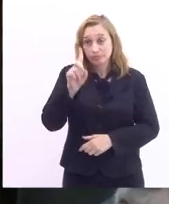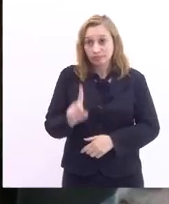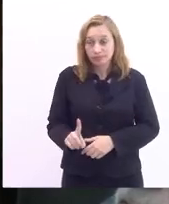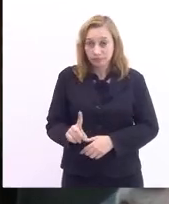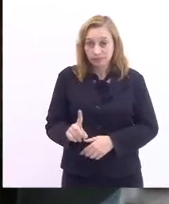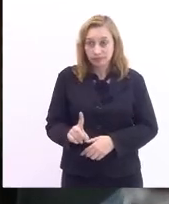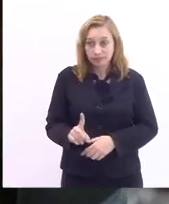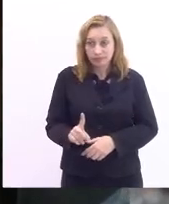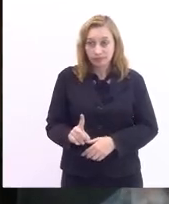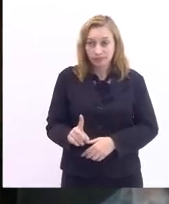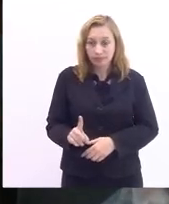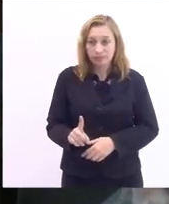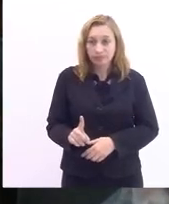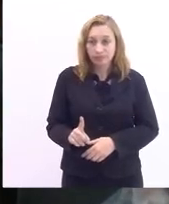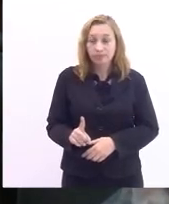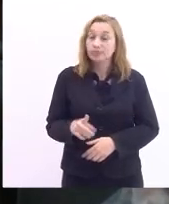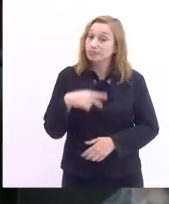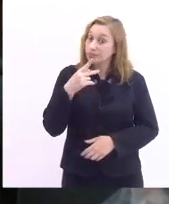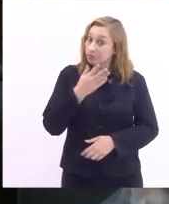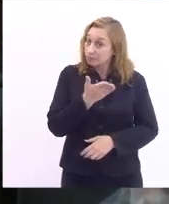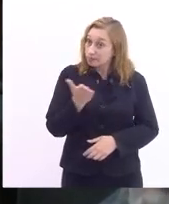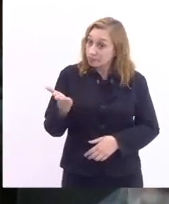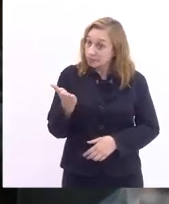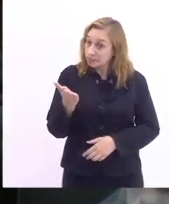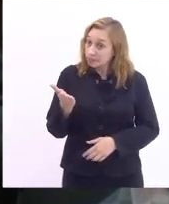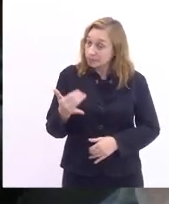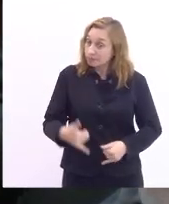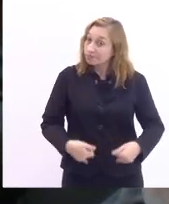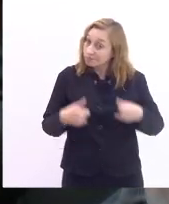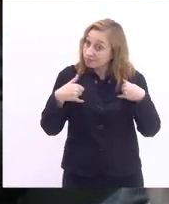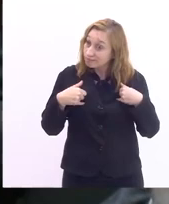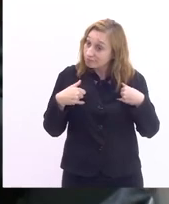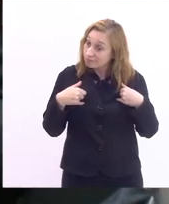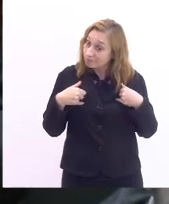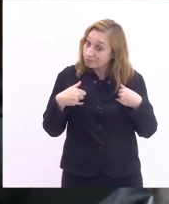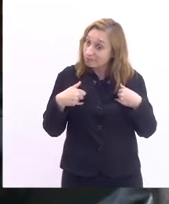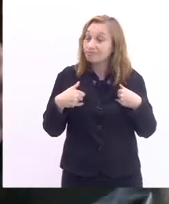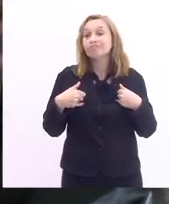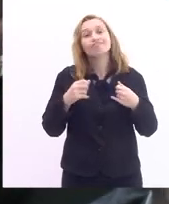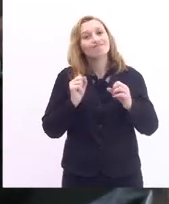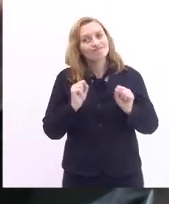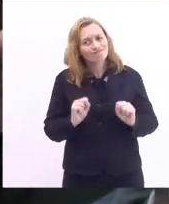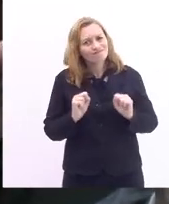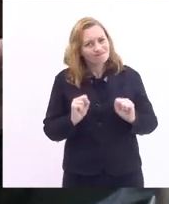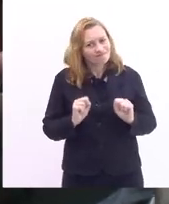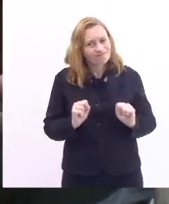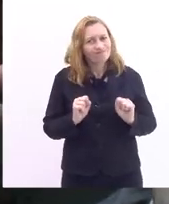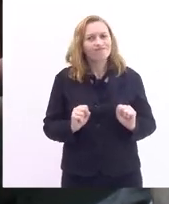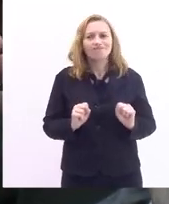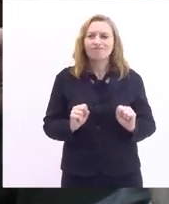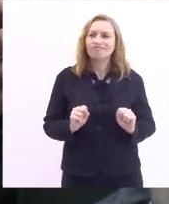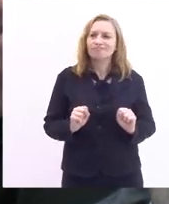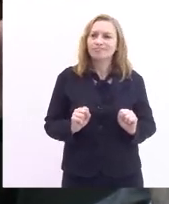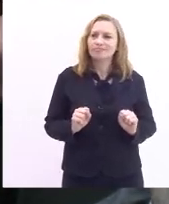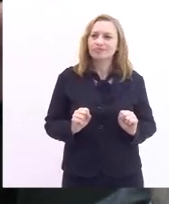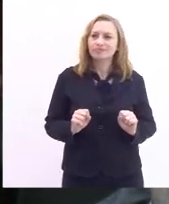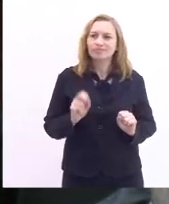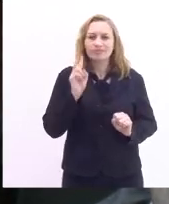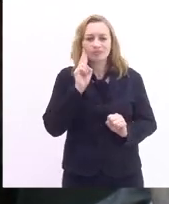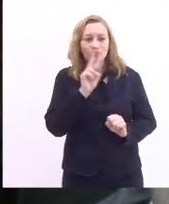e vou dizer para você está sendo uma honra para mim mensa eu poderia muito bem